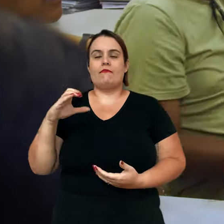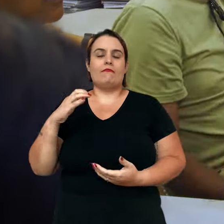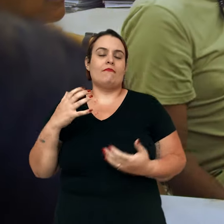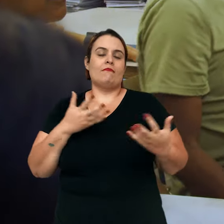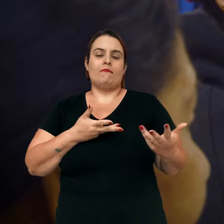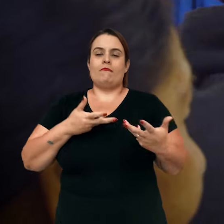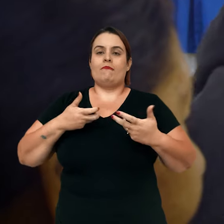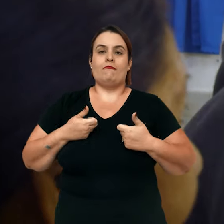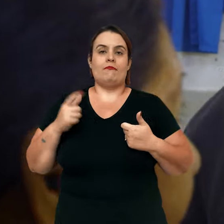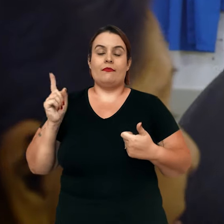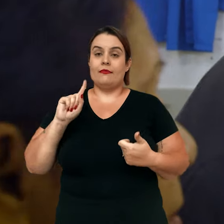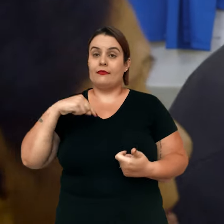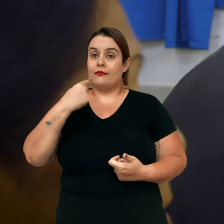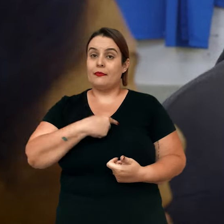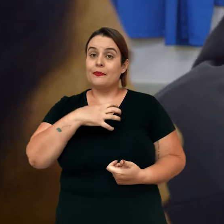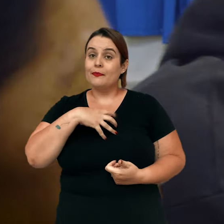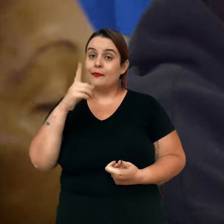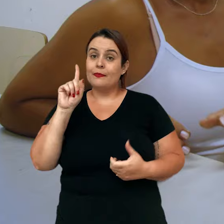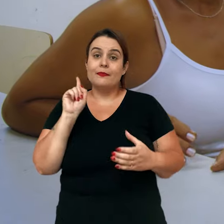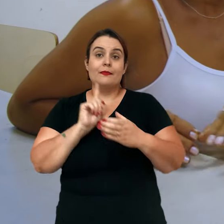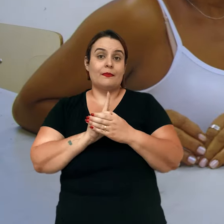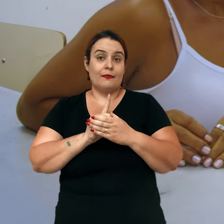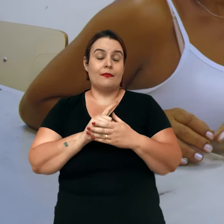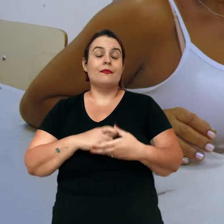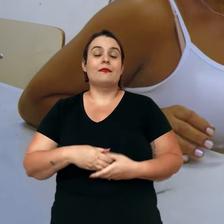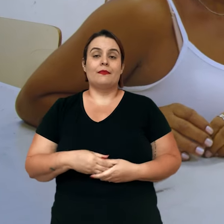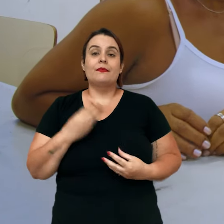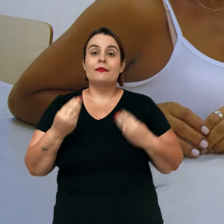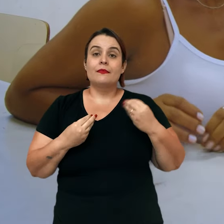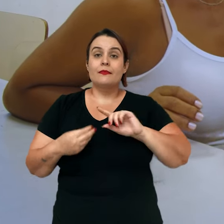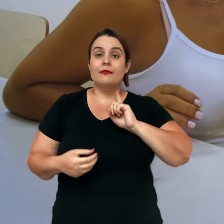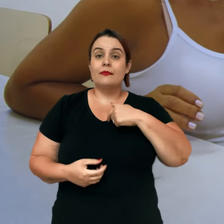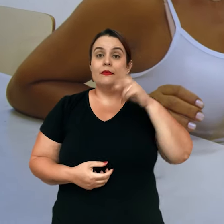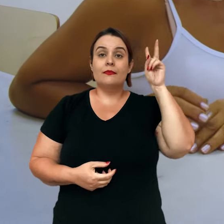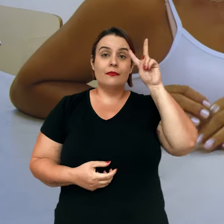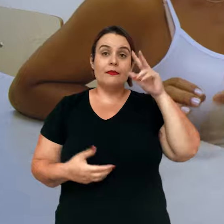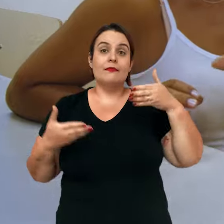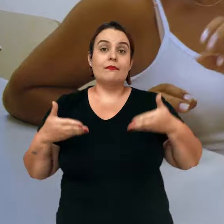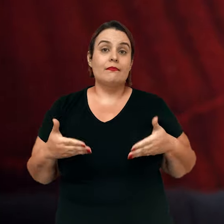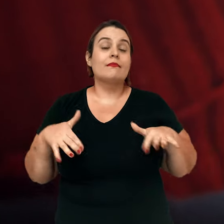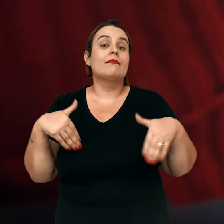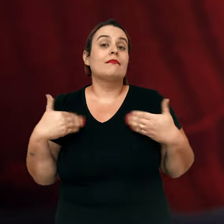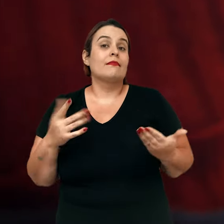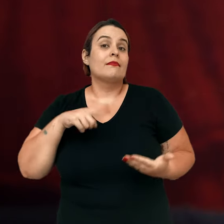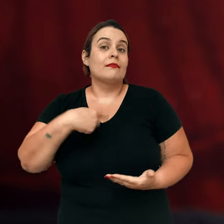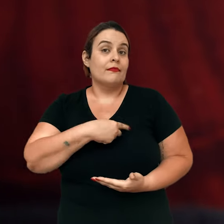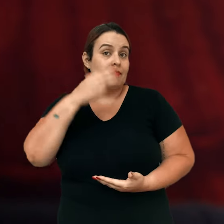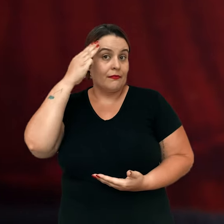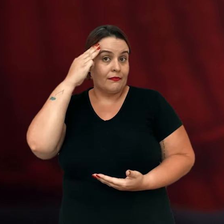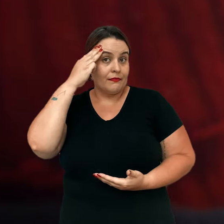nos acolhe, a gente não se sente muitas vezes parte, né? Onde estão nossas histórias aqui? Onde estão as